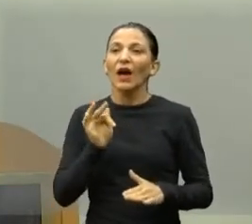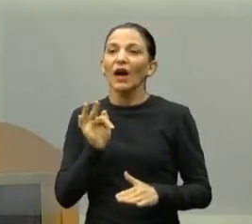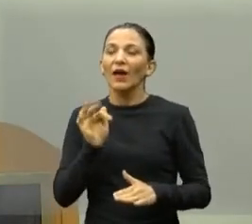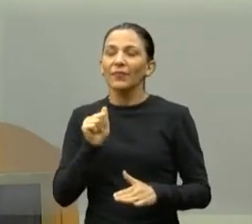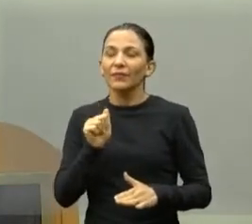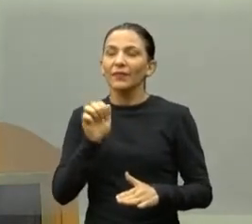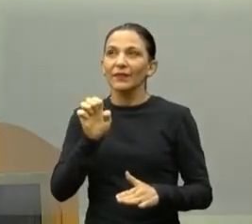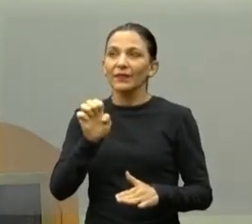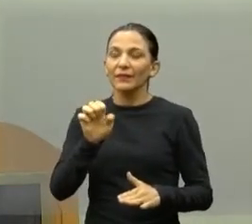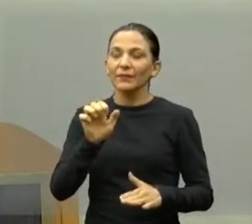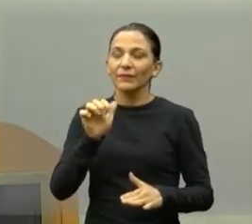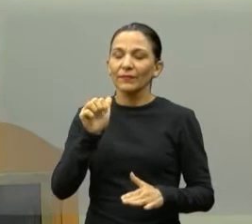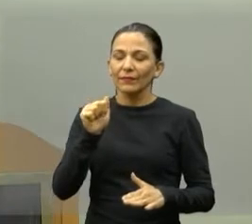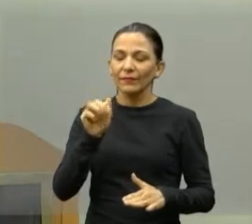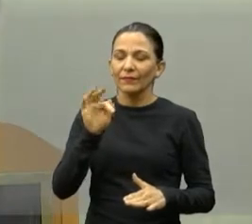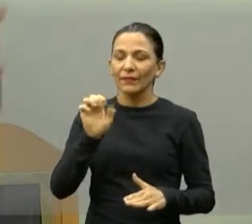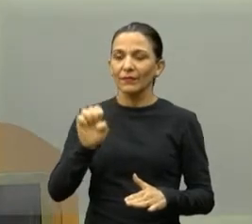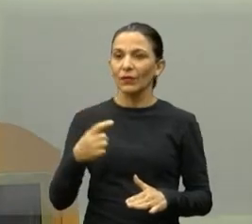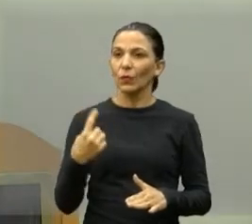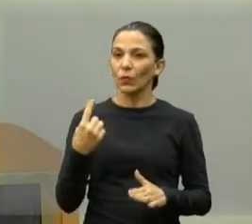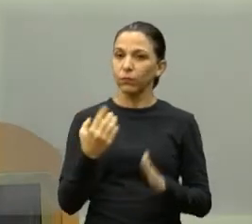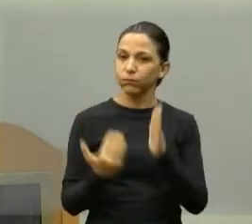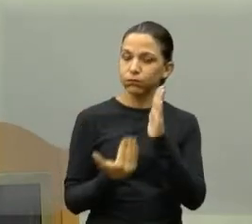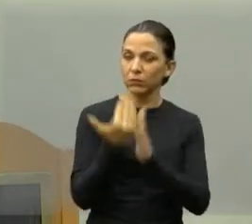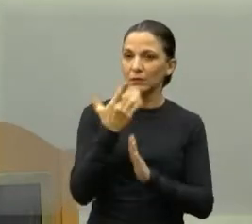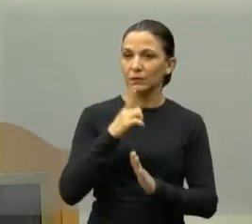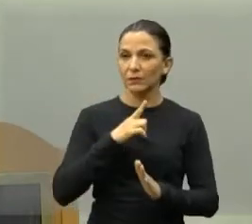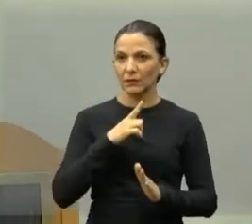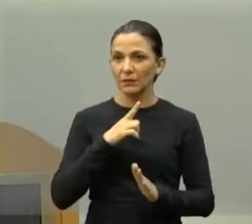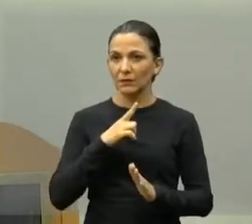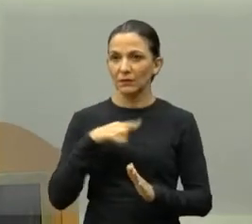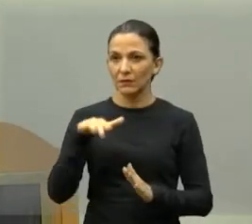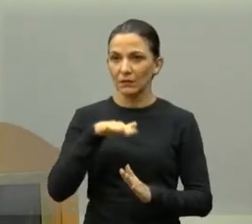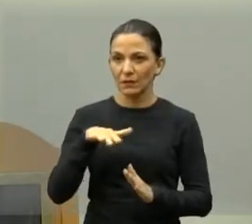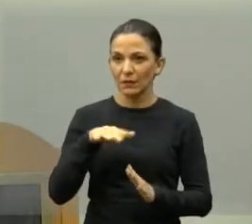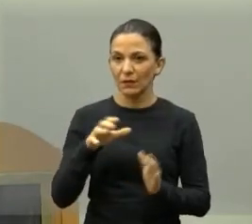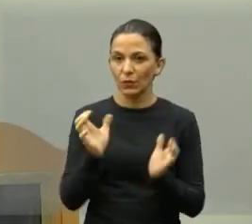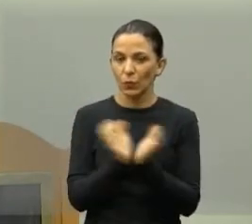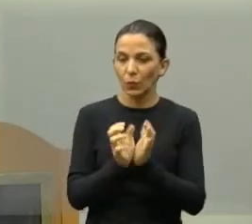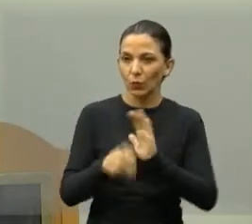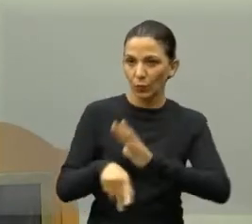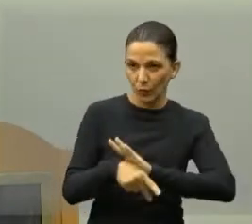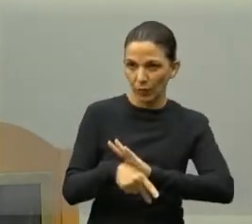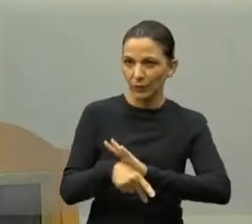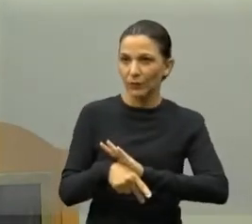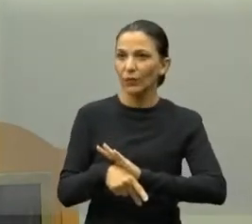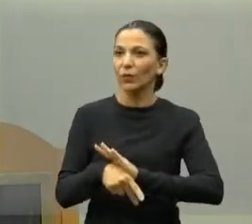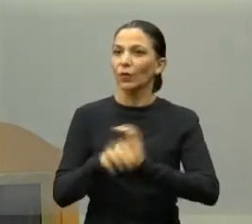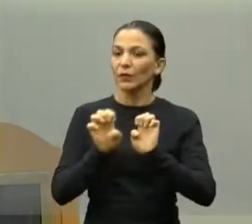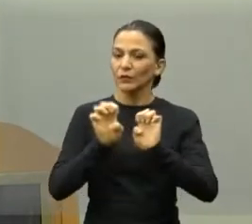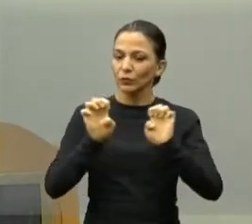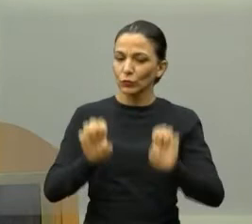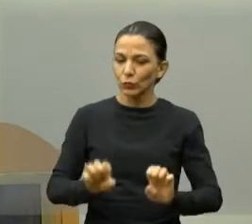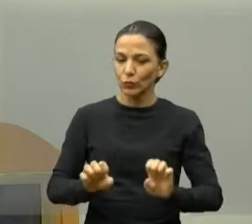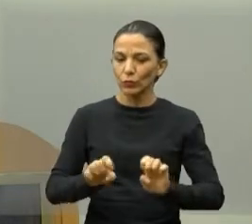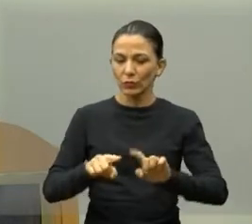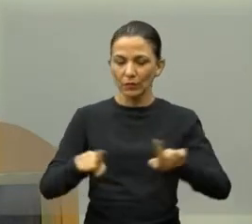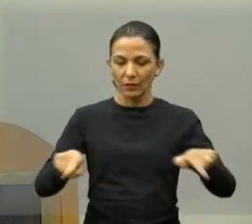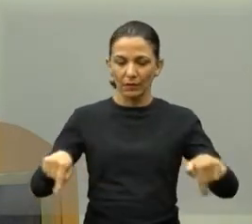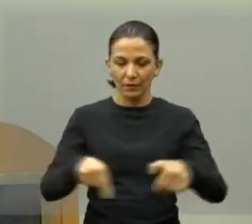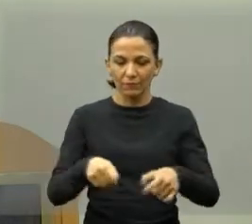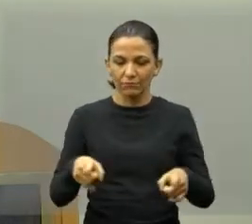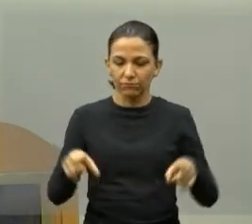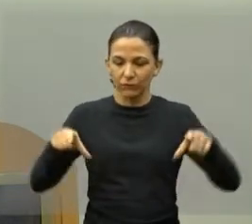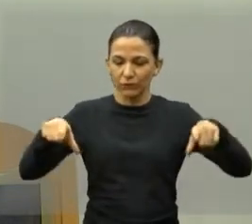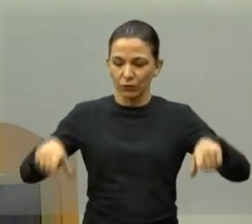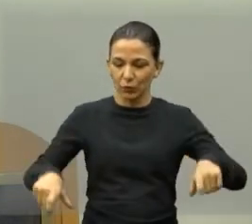bom e se Deus quiser vai ter planejamento para crescer na série do Brasileiro hoje tem uma estrutura um campo de referência